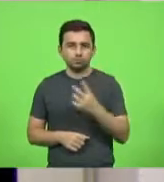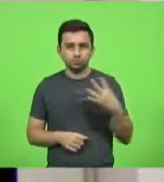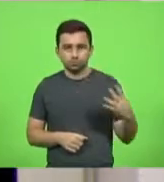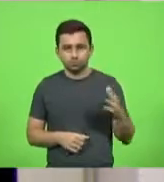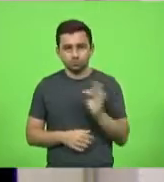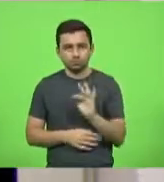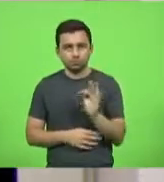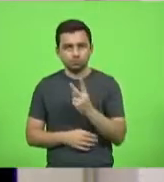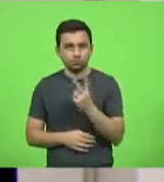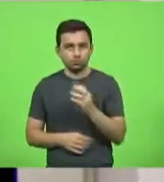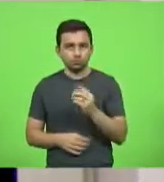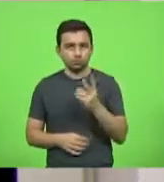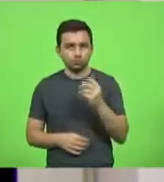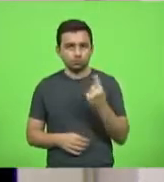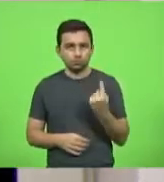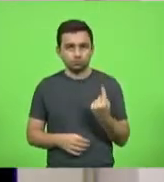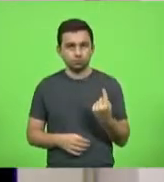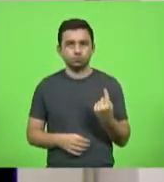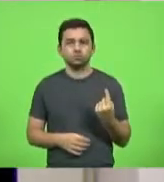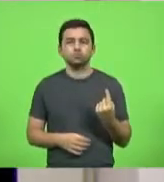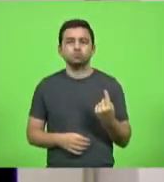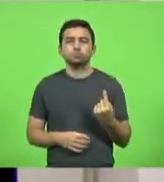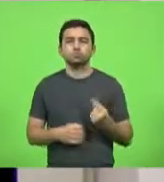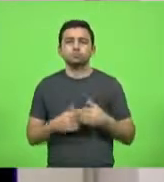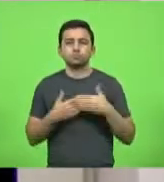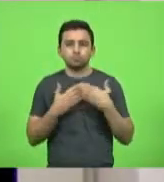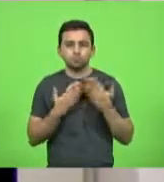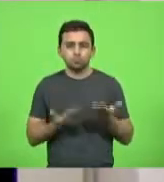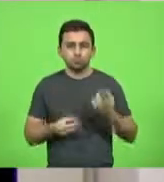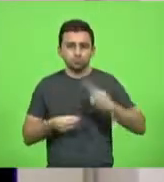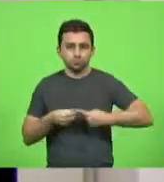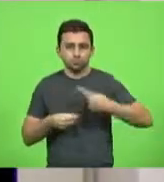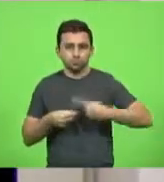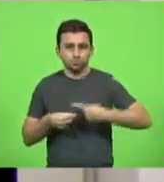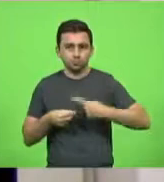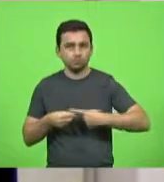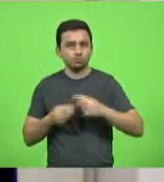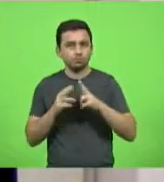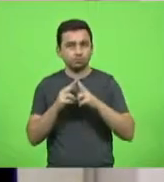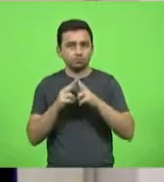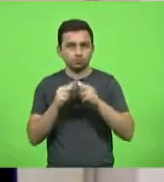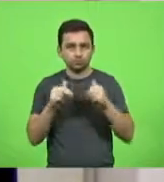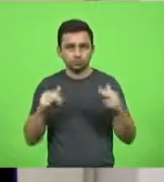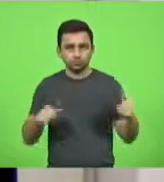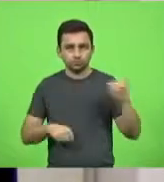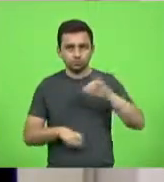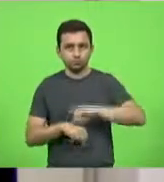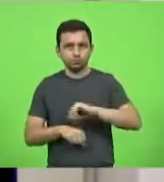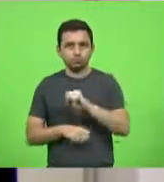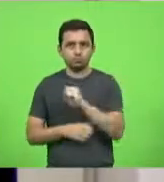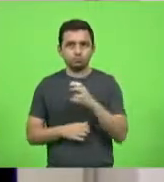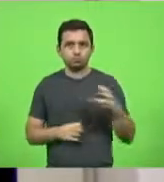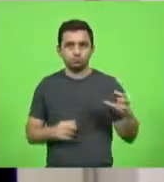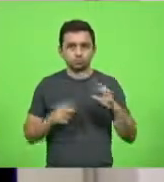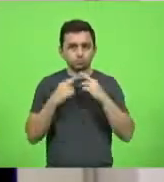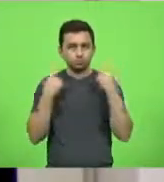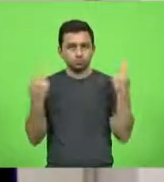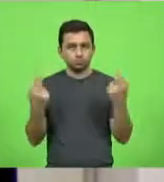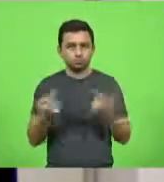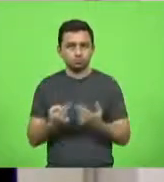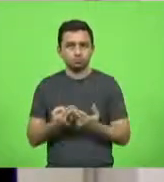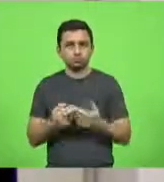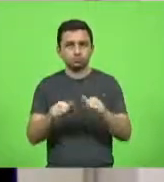2021, nesta cidade de Florianópolis, capital do Estado de Santa Catarina, reuniu-se